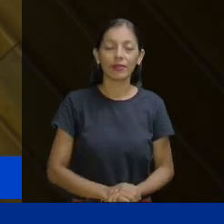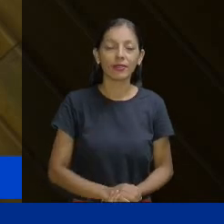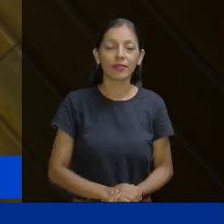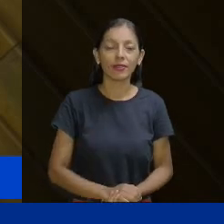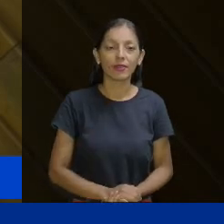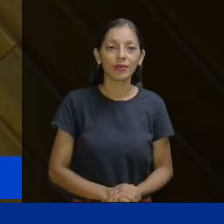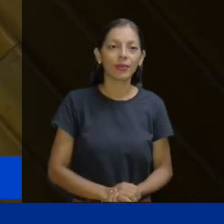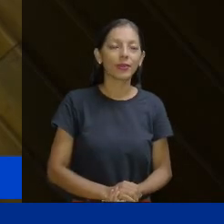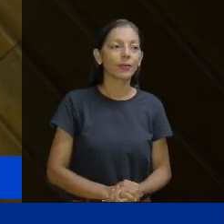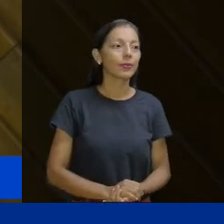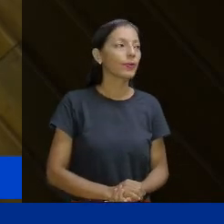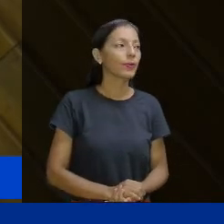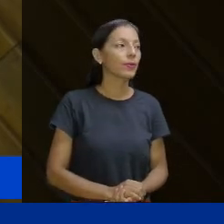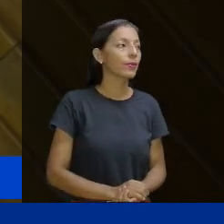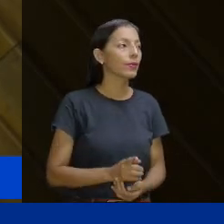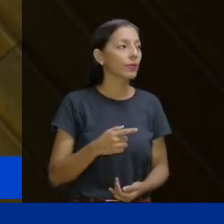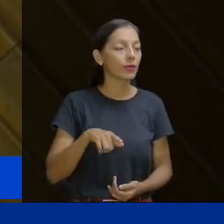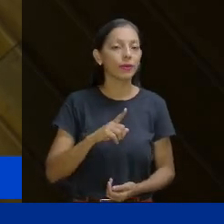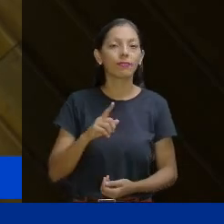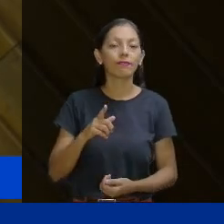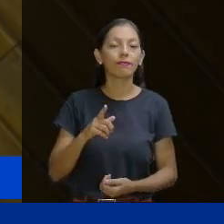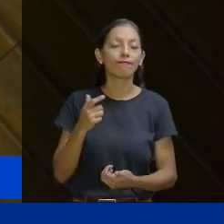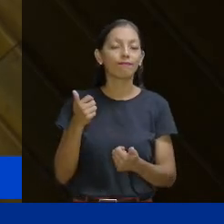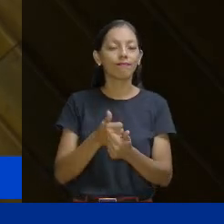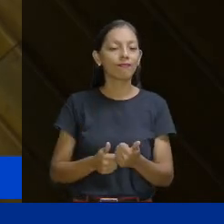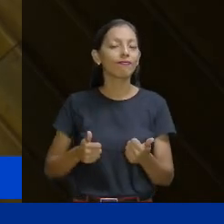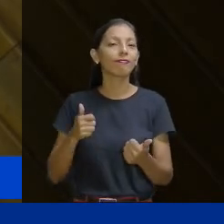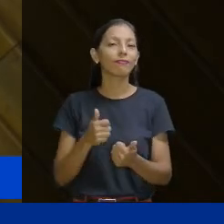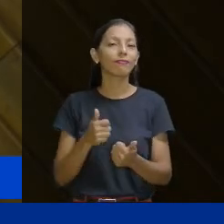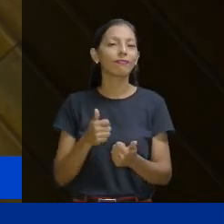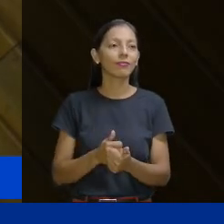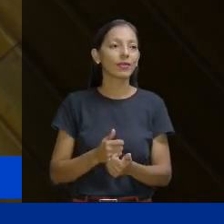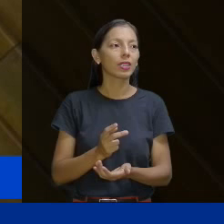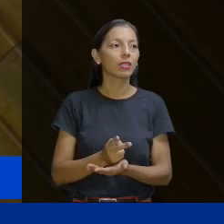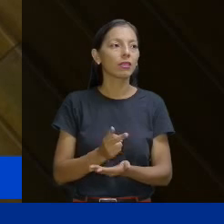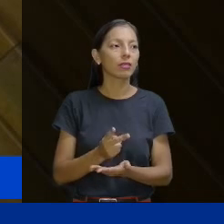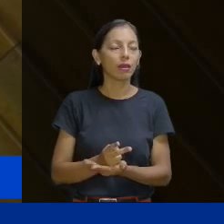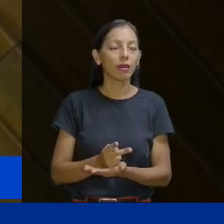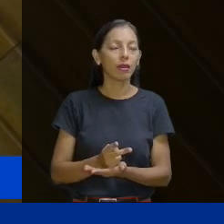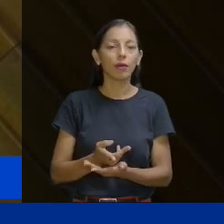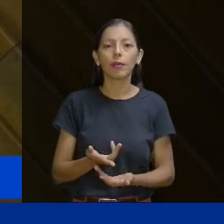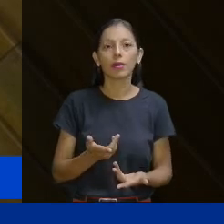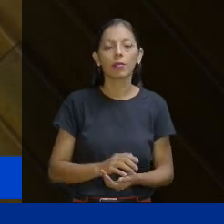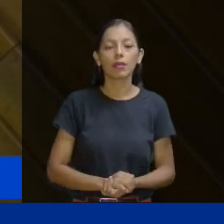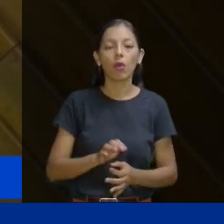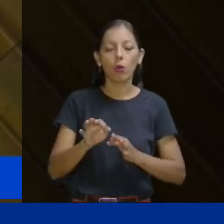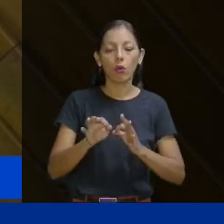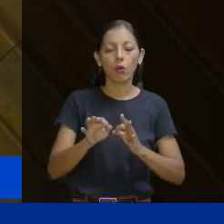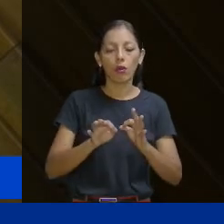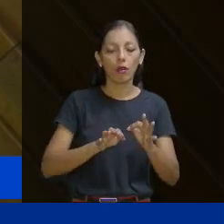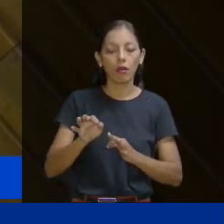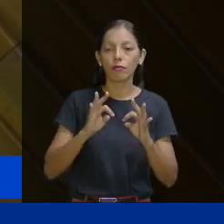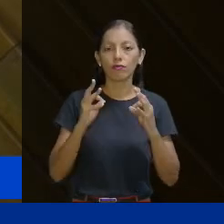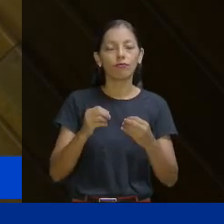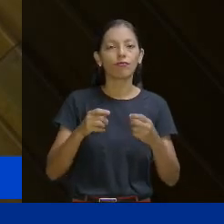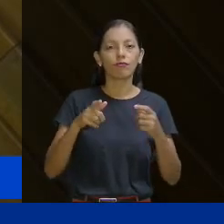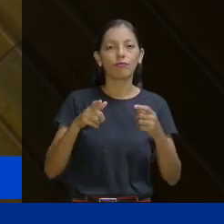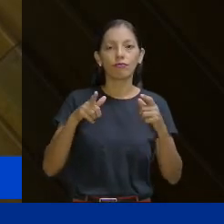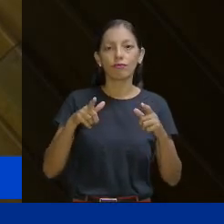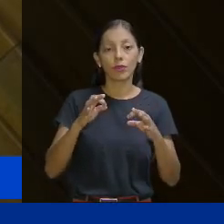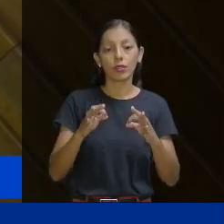gente está caminhando para fazer as últimas diplomações e cumprir mais um